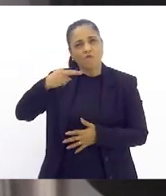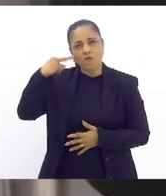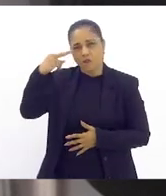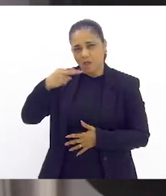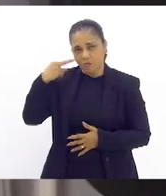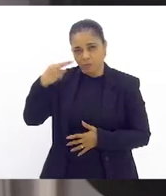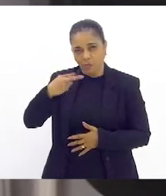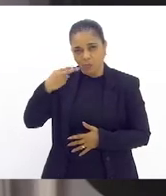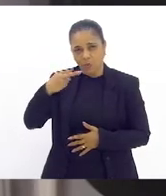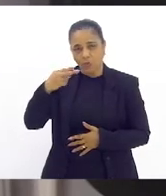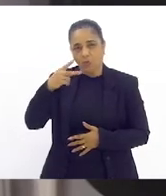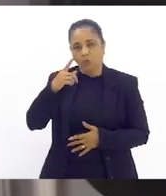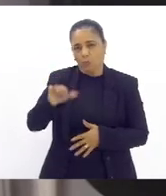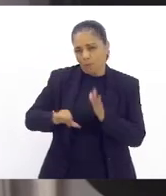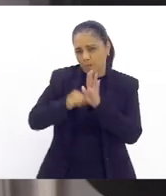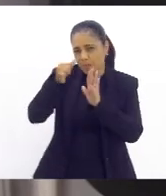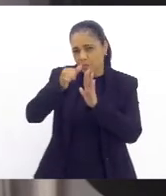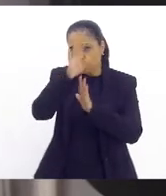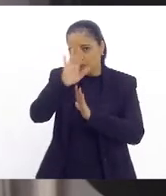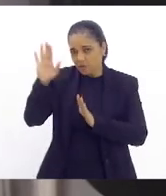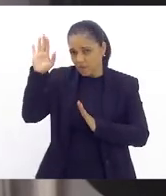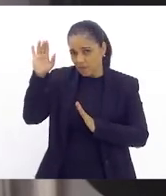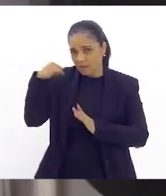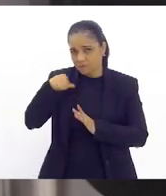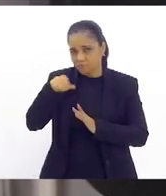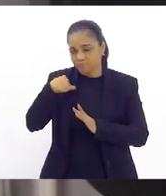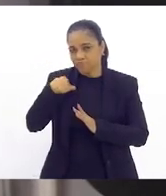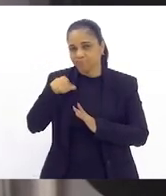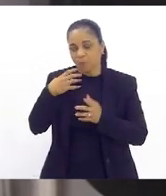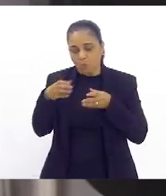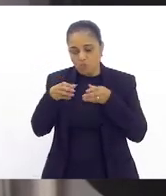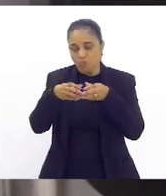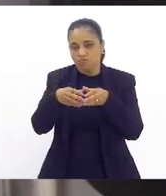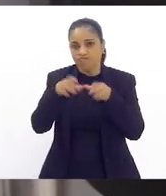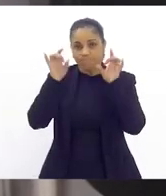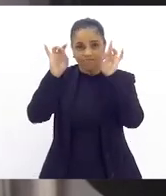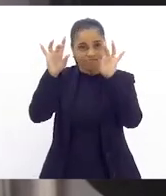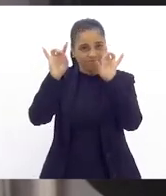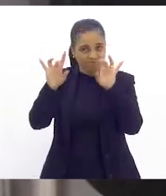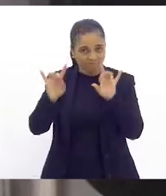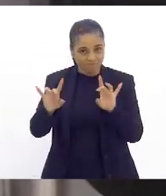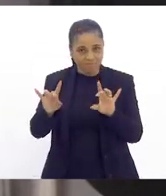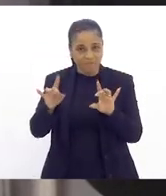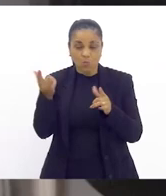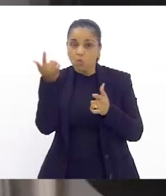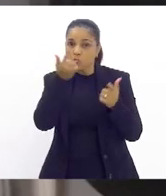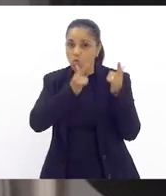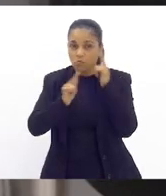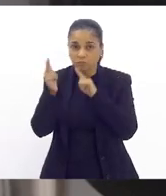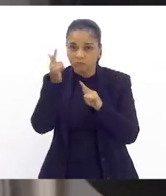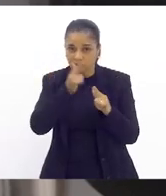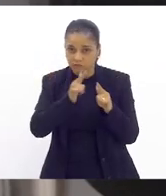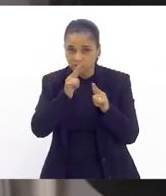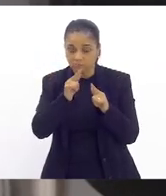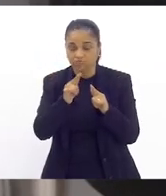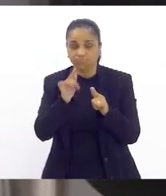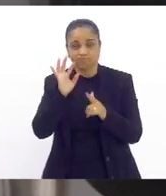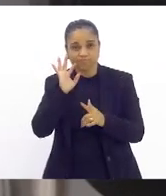do primeiro mandato Eu preciso de uma comissão especial e uma coisa que a gente conseguiu fruto é